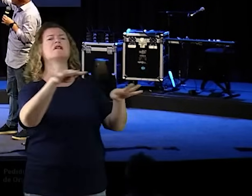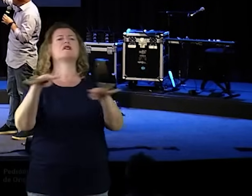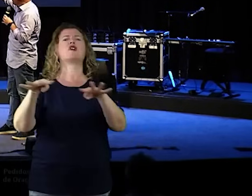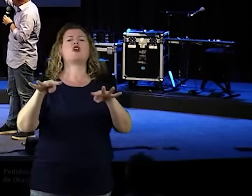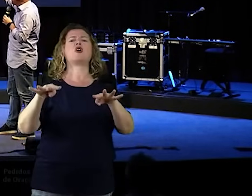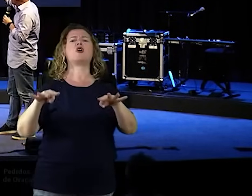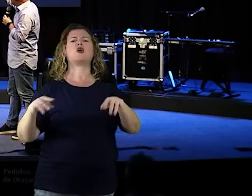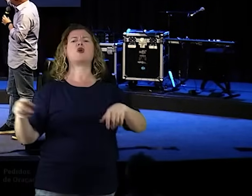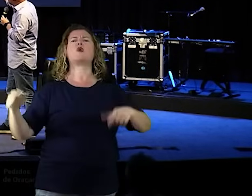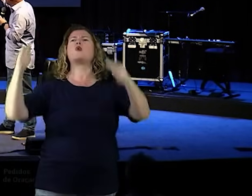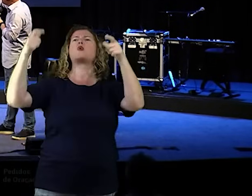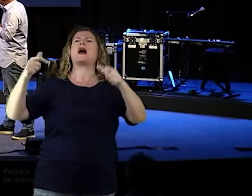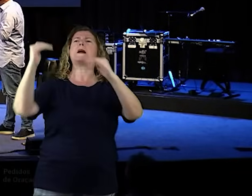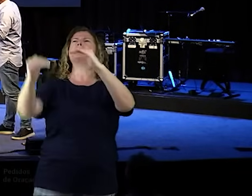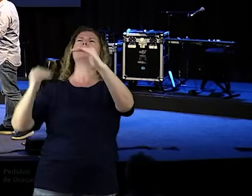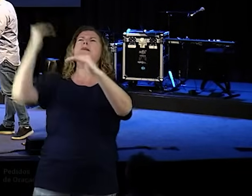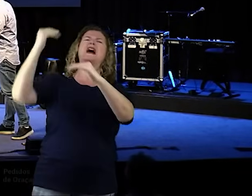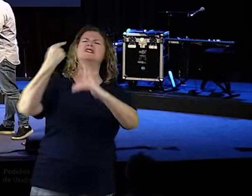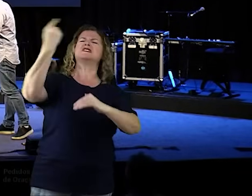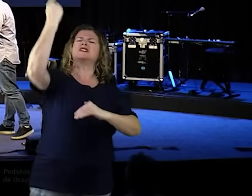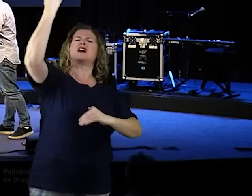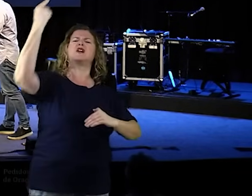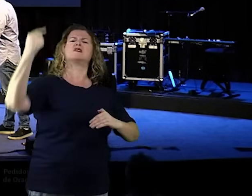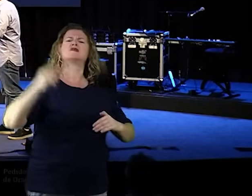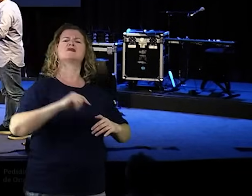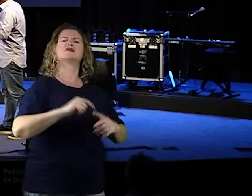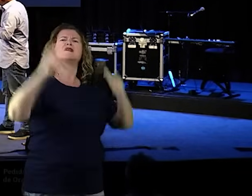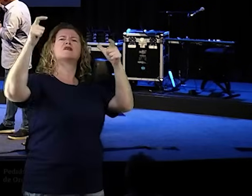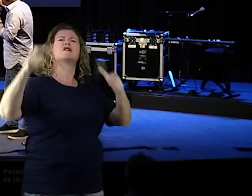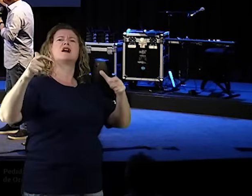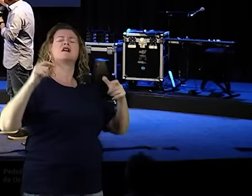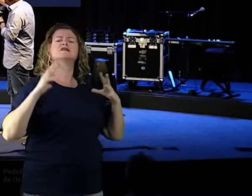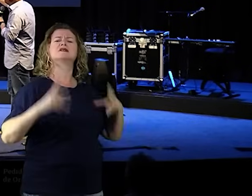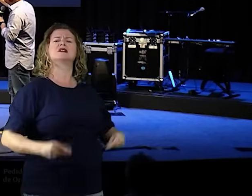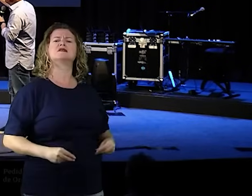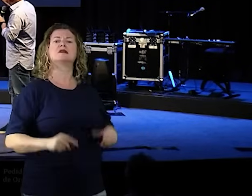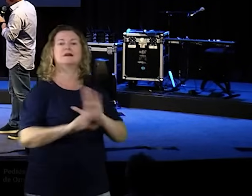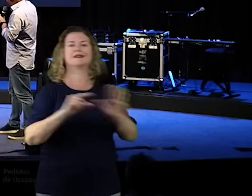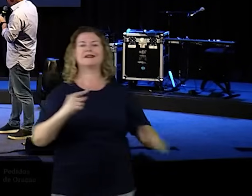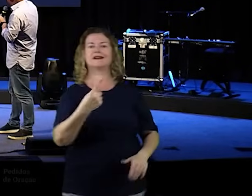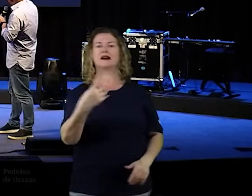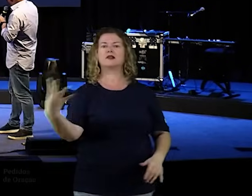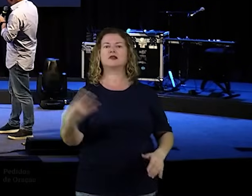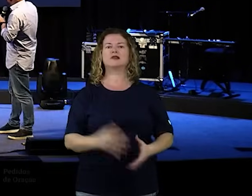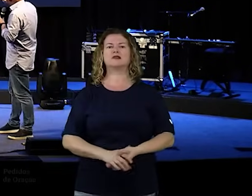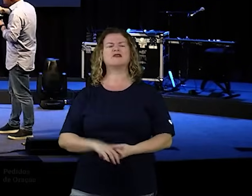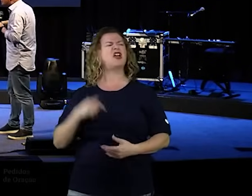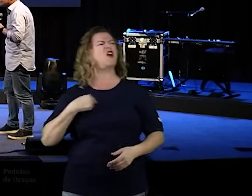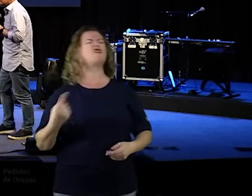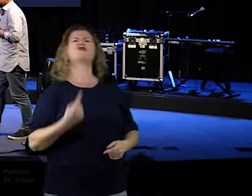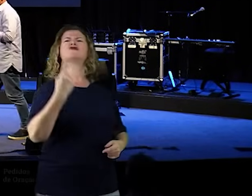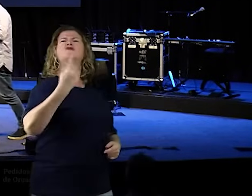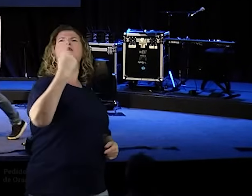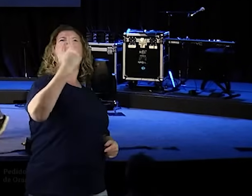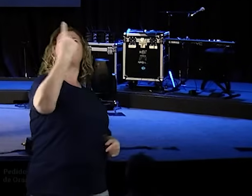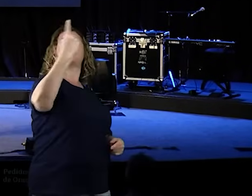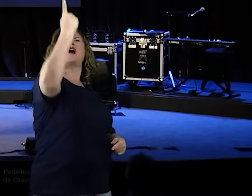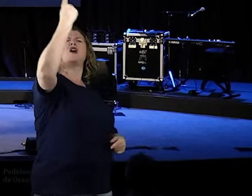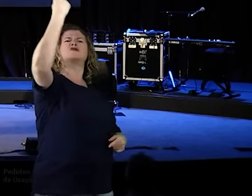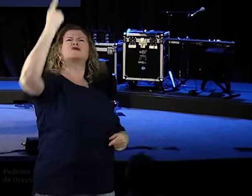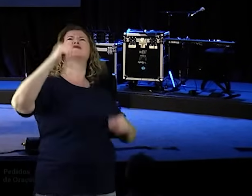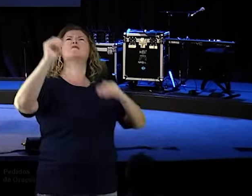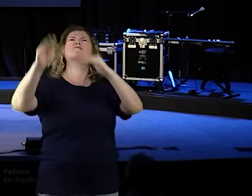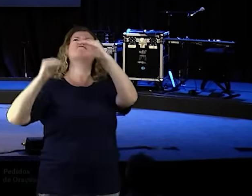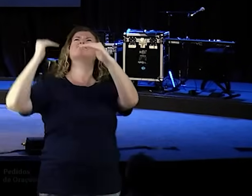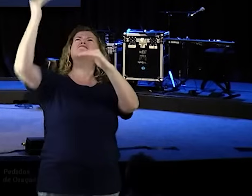quer ser adorado verso 14 subirei mais alto que as mais altas nuvens e